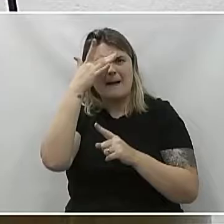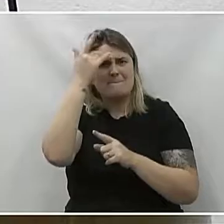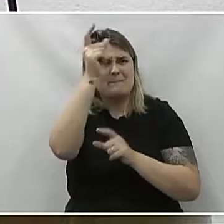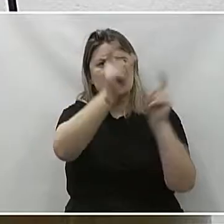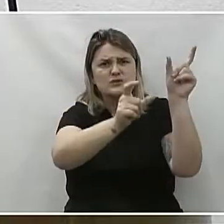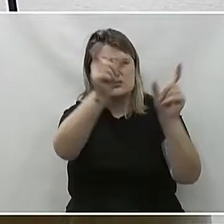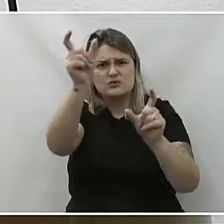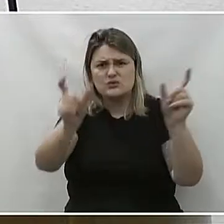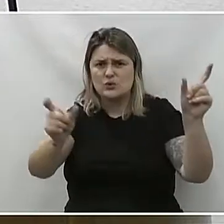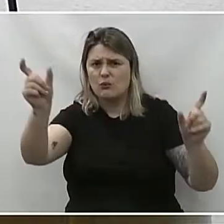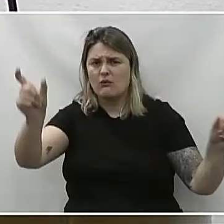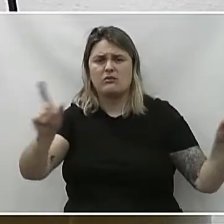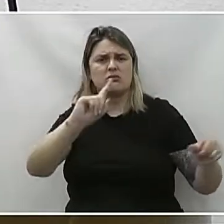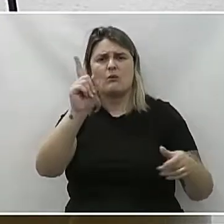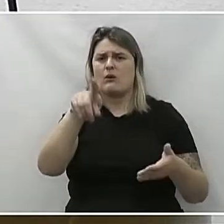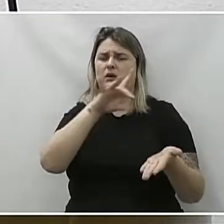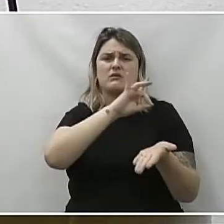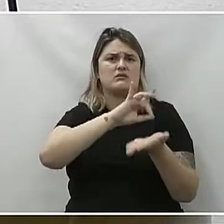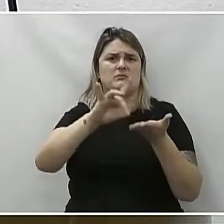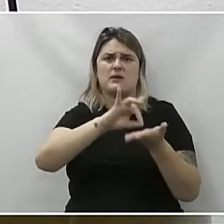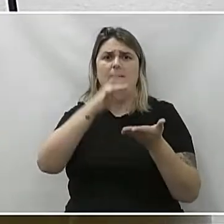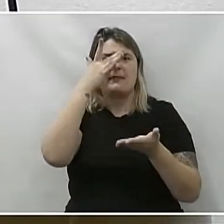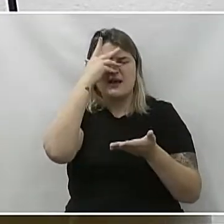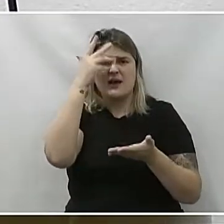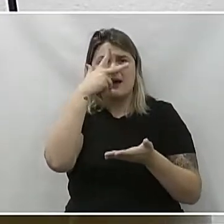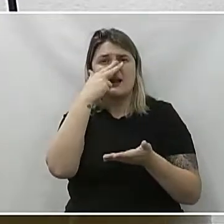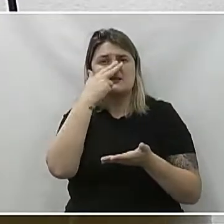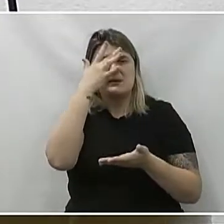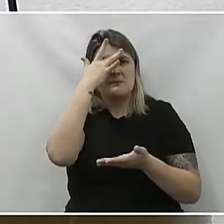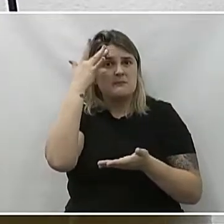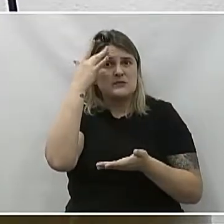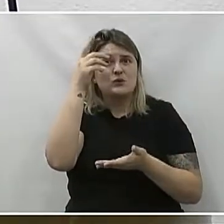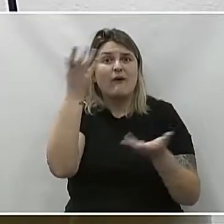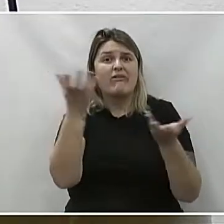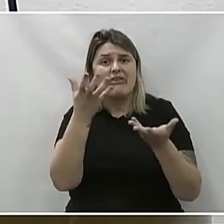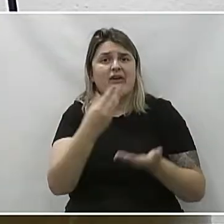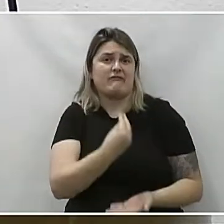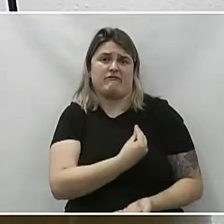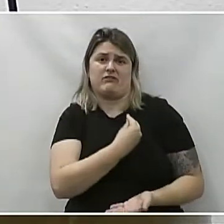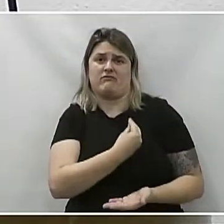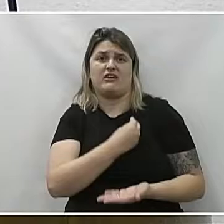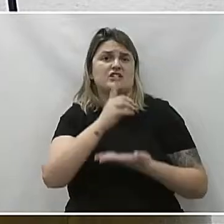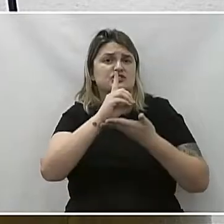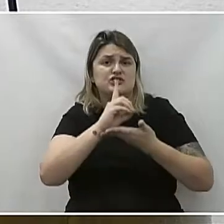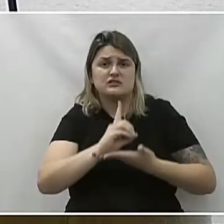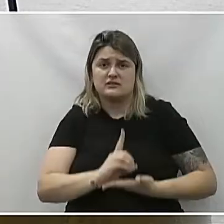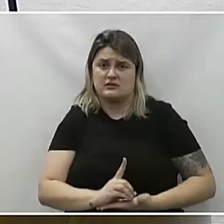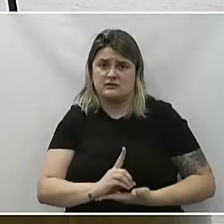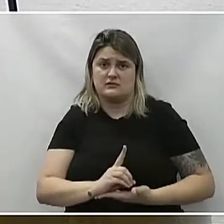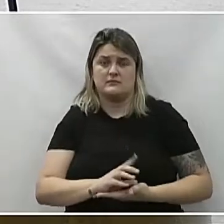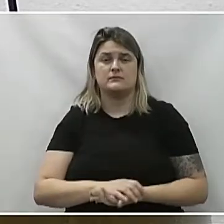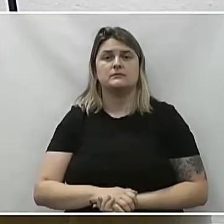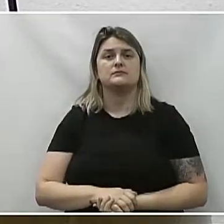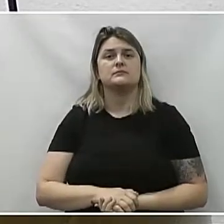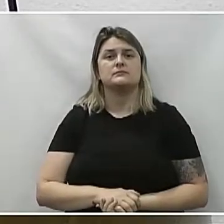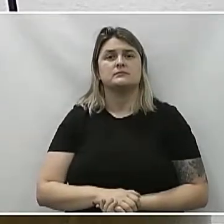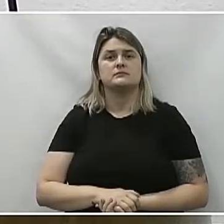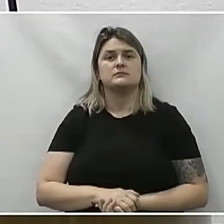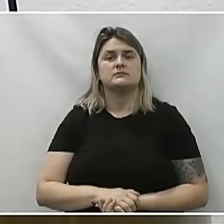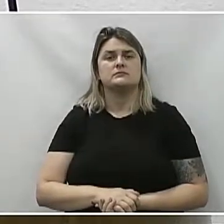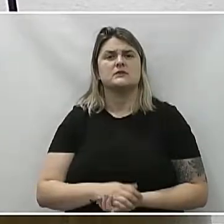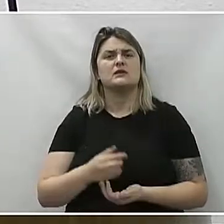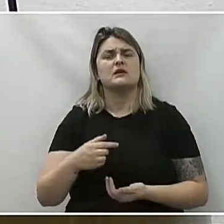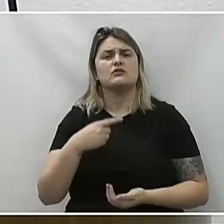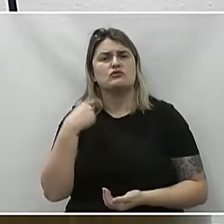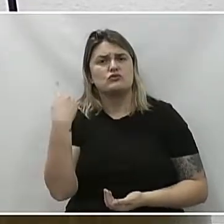brasileiros e brasileiras que estão muito mais preocupados em sobreviver com dignidade nesse período conturbado em que vivemos. E